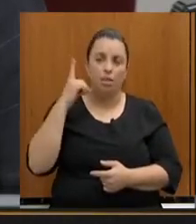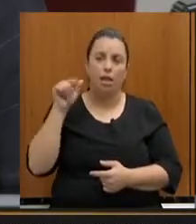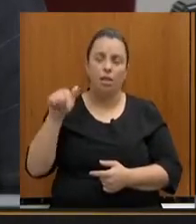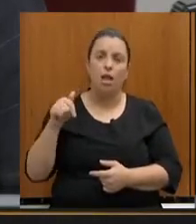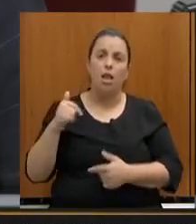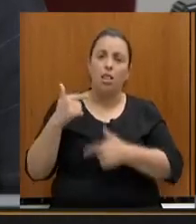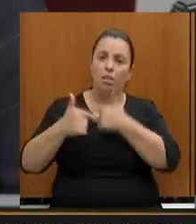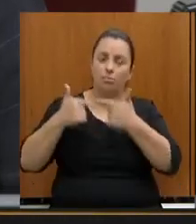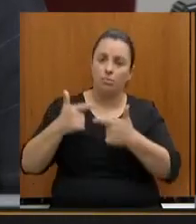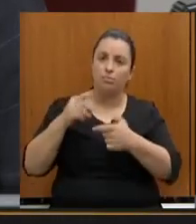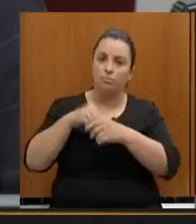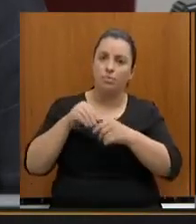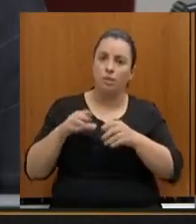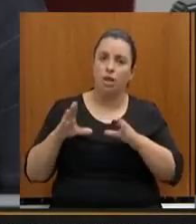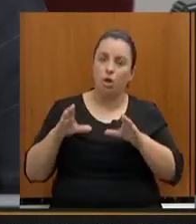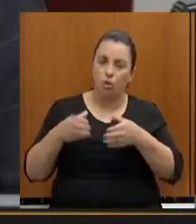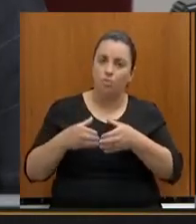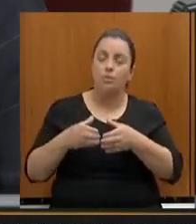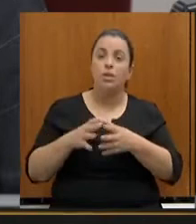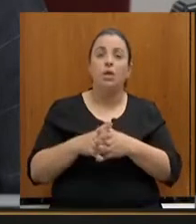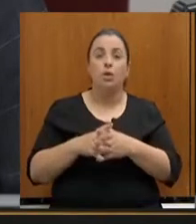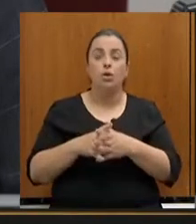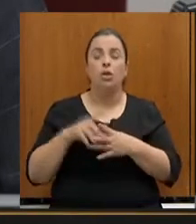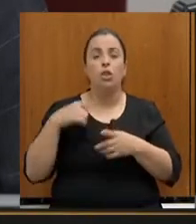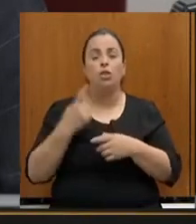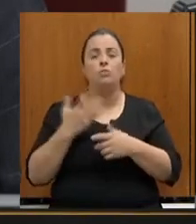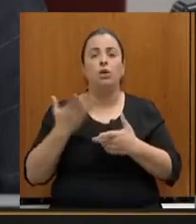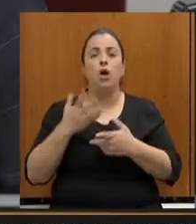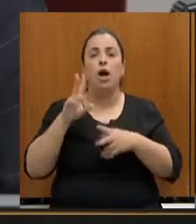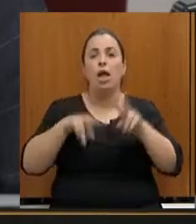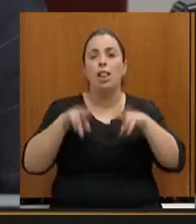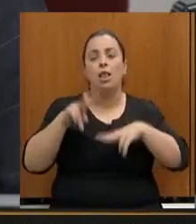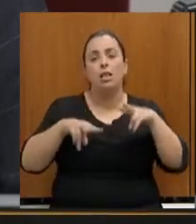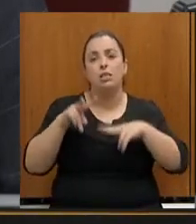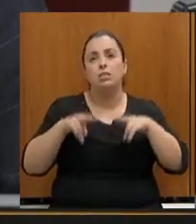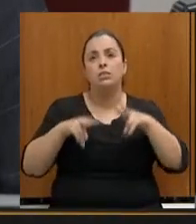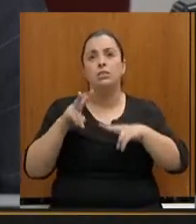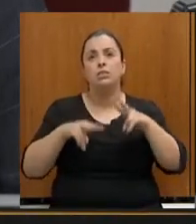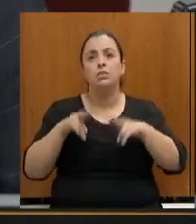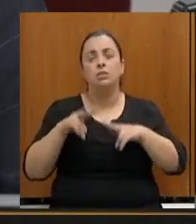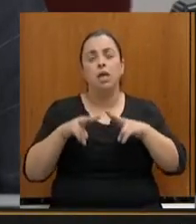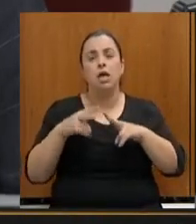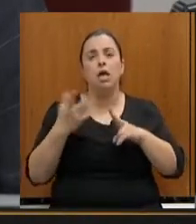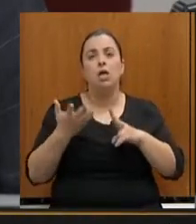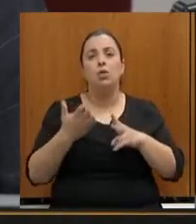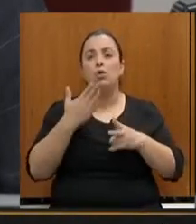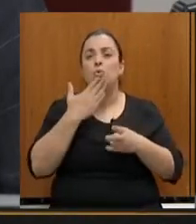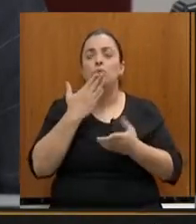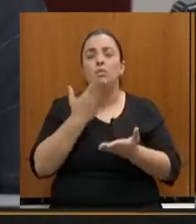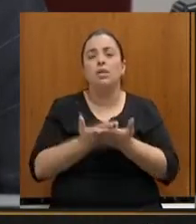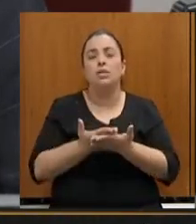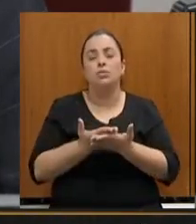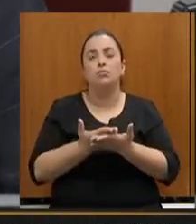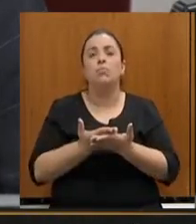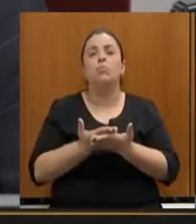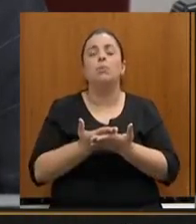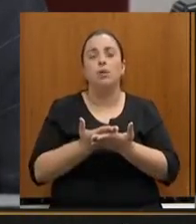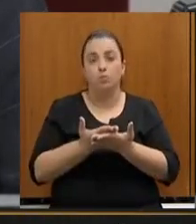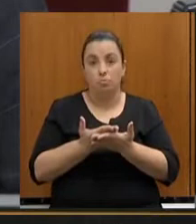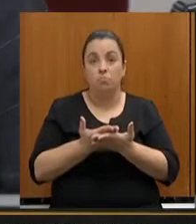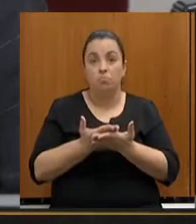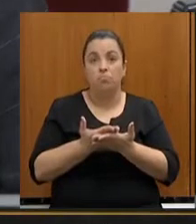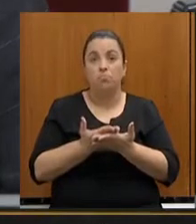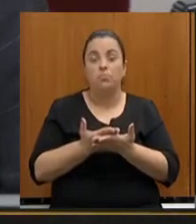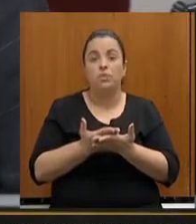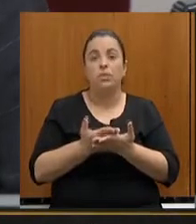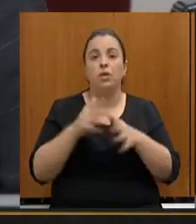aprova Leninha nós estaremos agora analisando aí colocando em apreciação requerimento de audiência pública Você nem tem várias